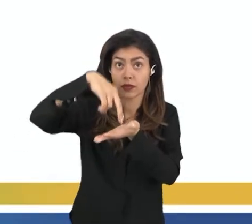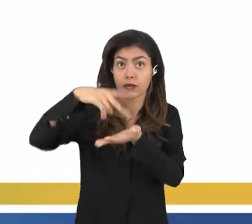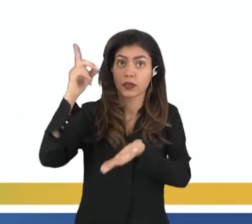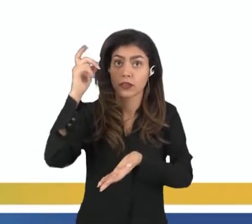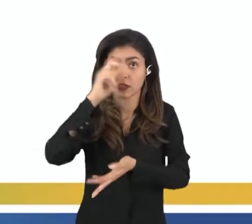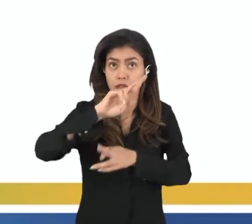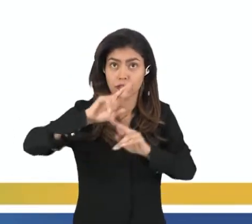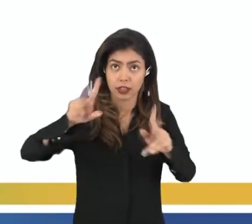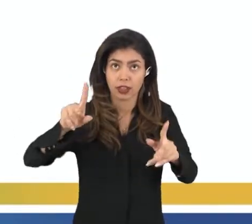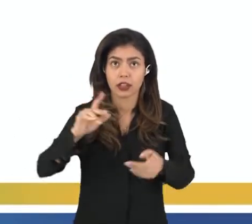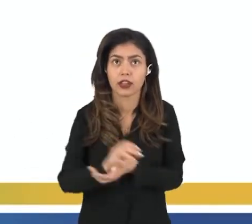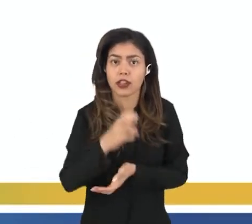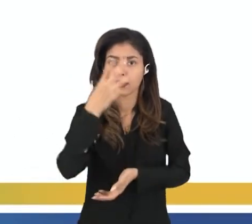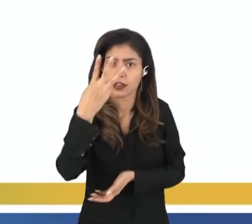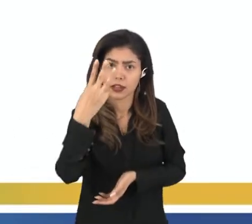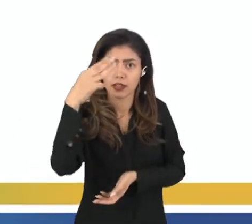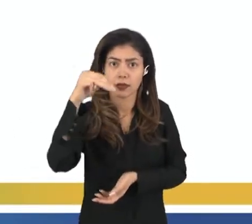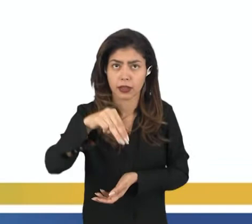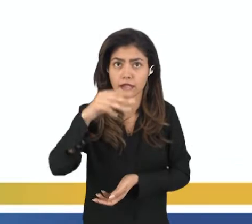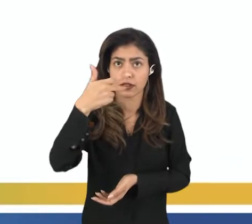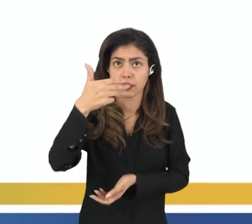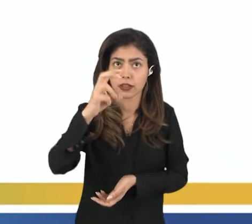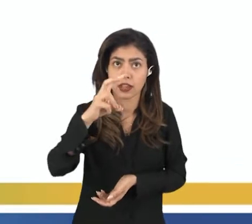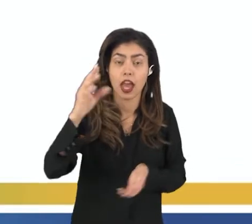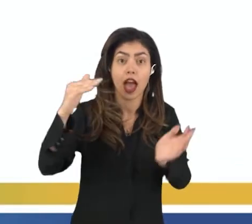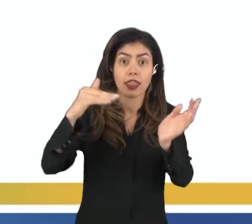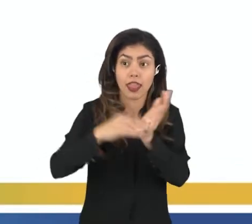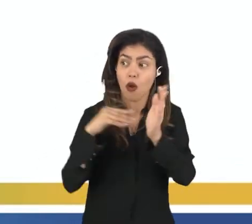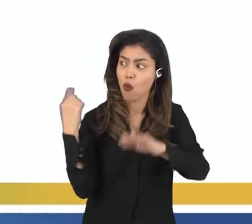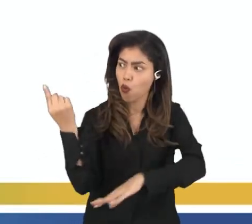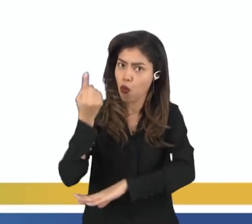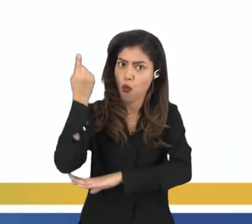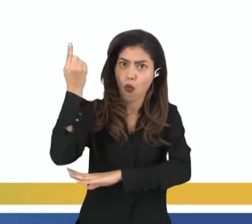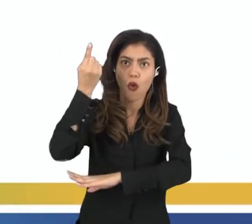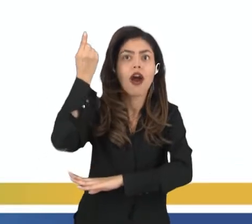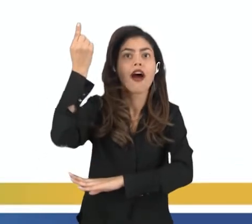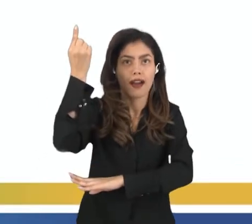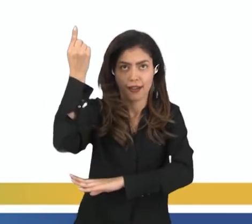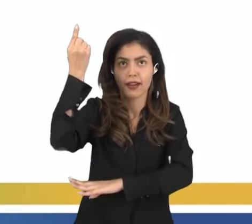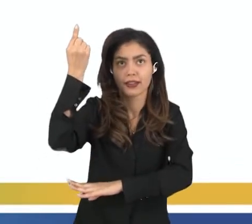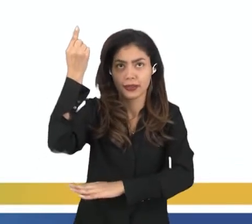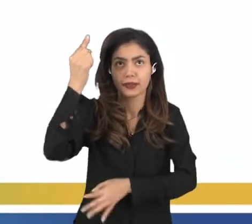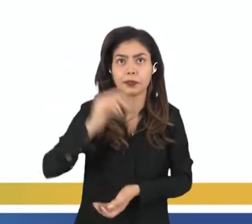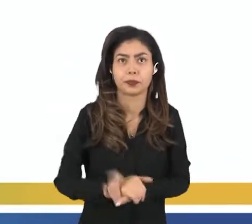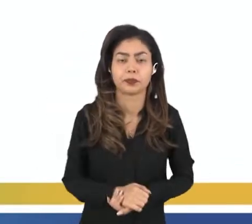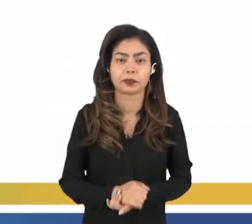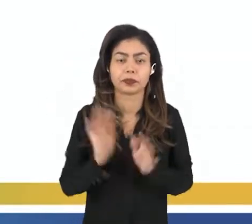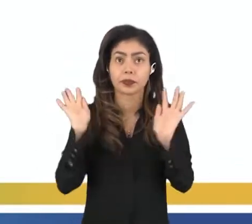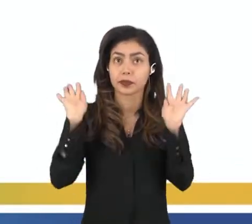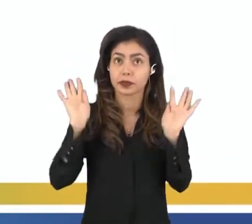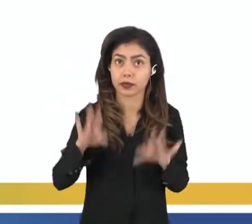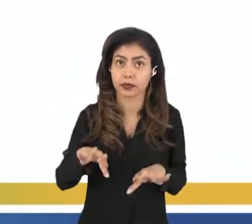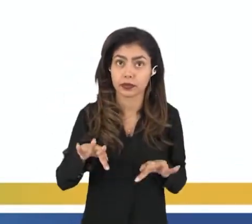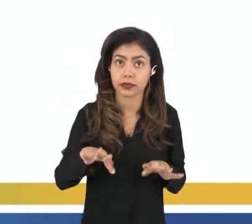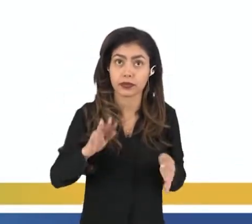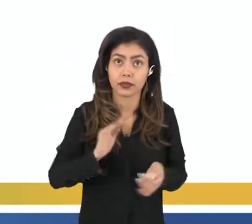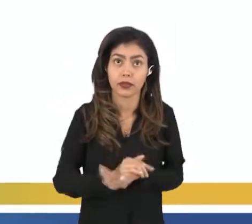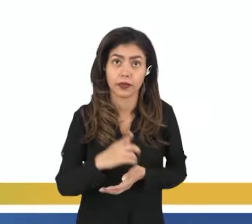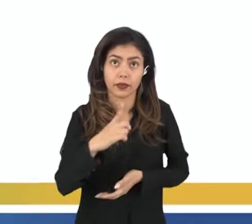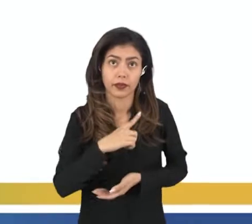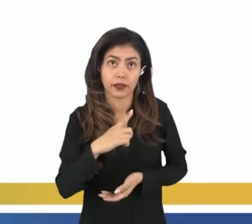iniciando com 3,15 metros até 15 metros de altura. A altura vai aumentando gradativamente. Ao final, existem